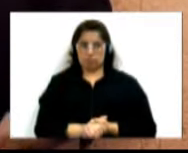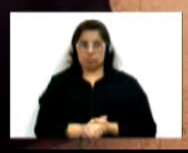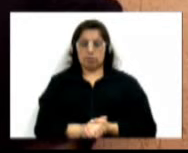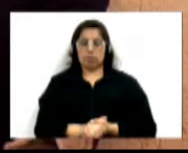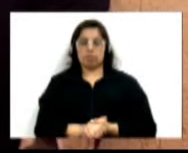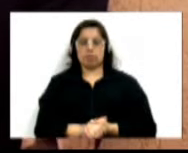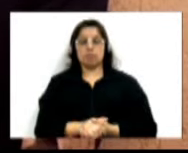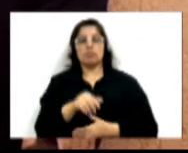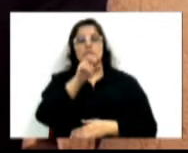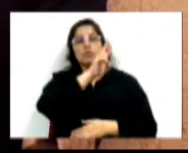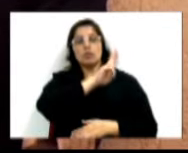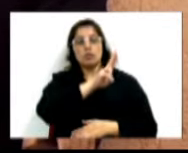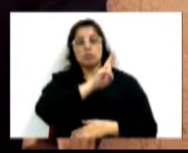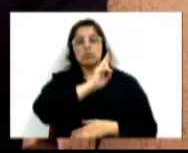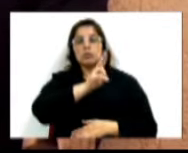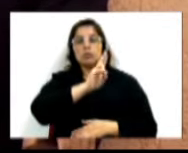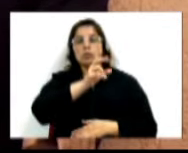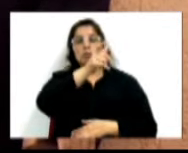Zeuri,